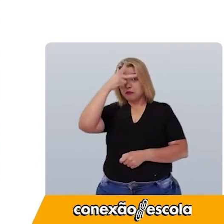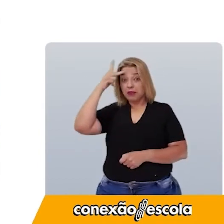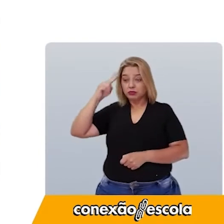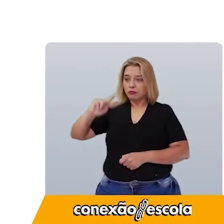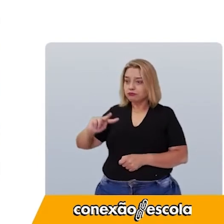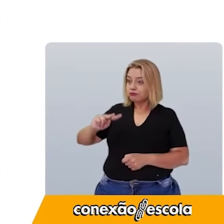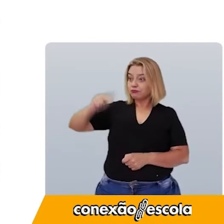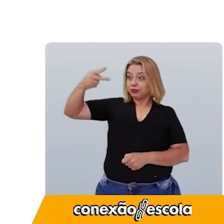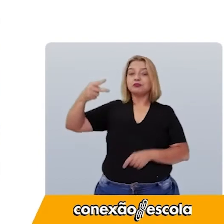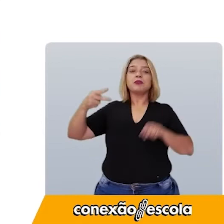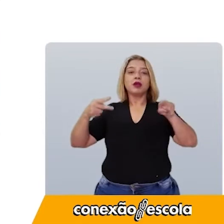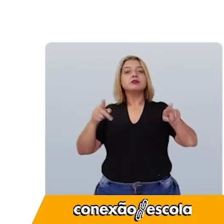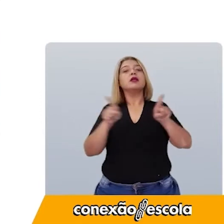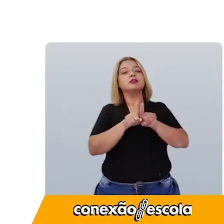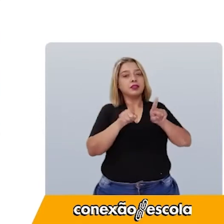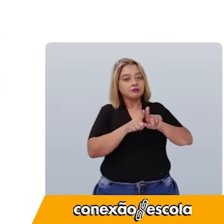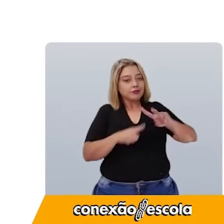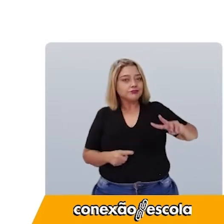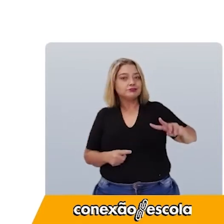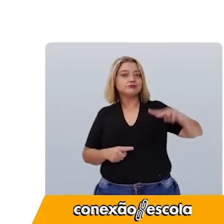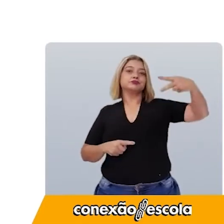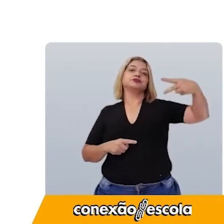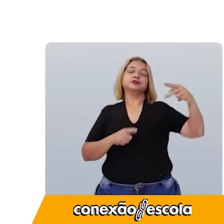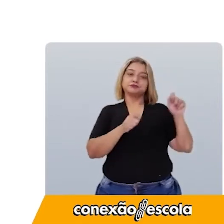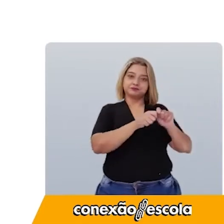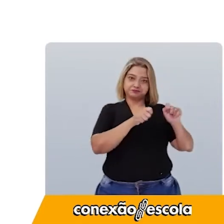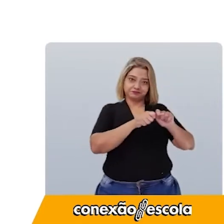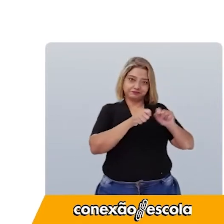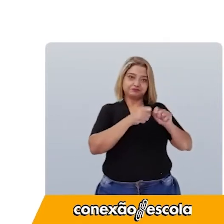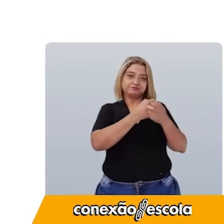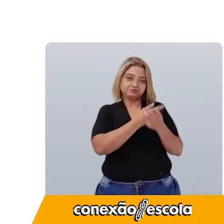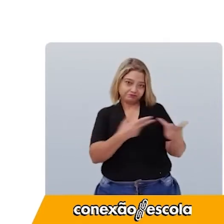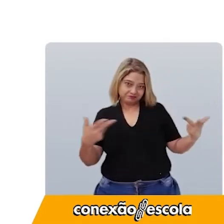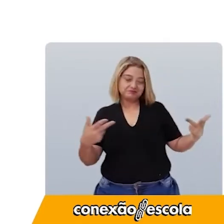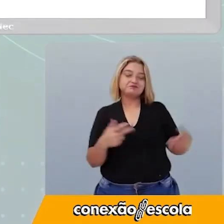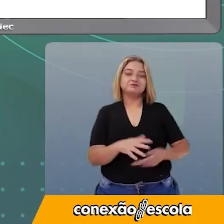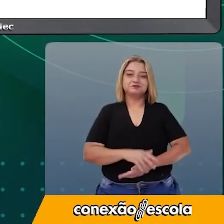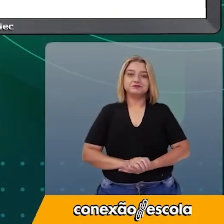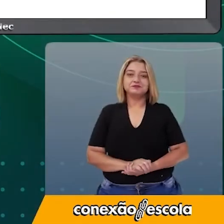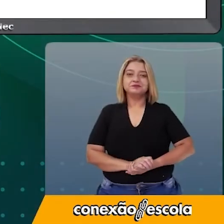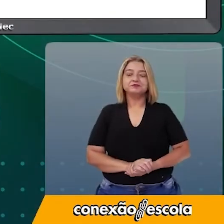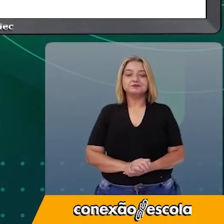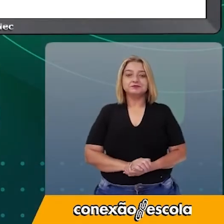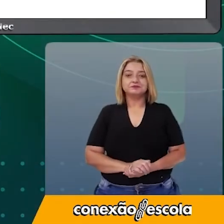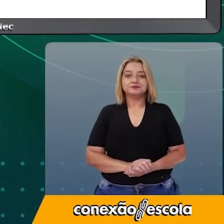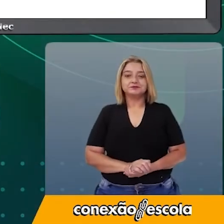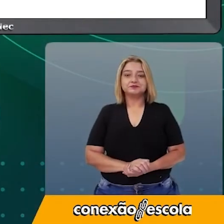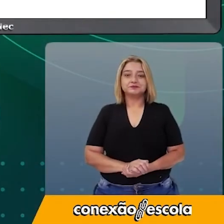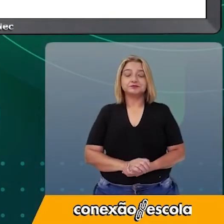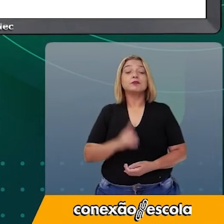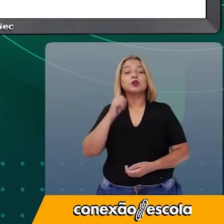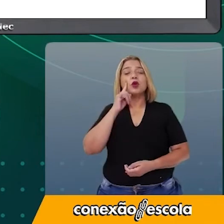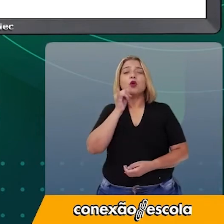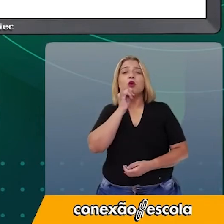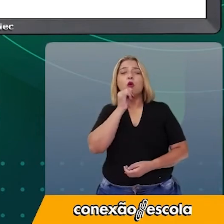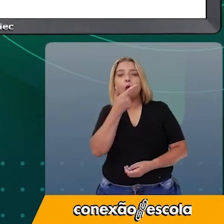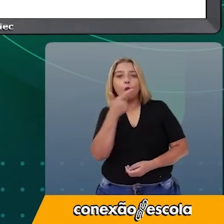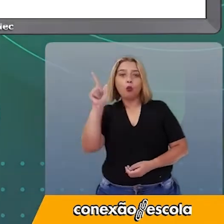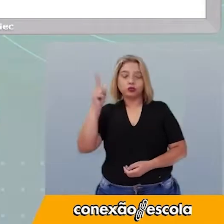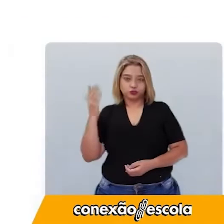quantidade de operários, eu também aumento a quantidade de produtos. Vamos ver uma outra